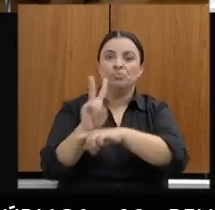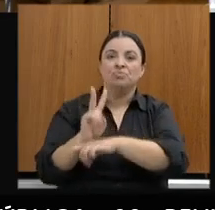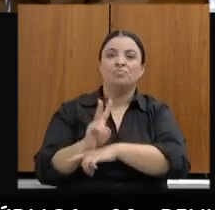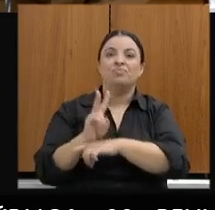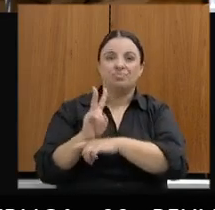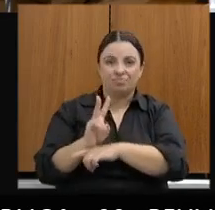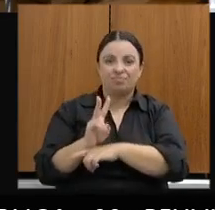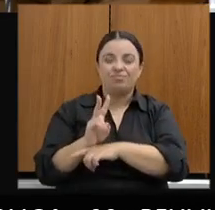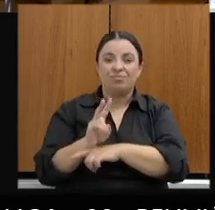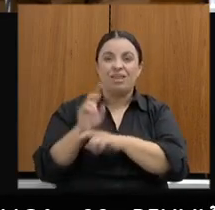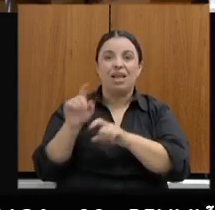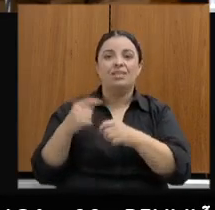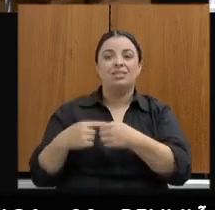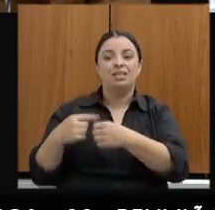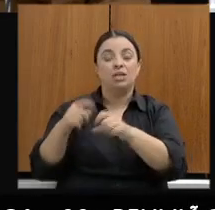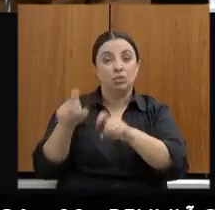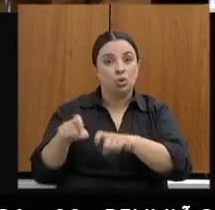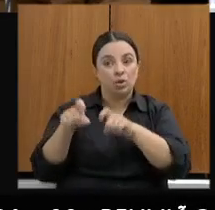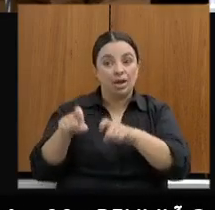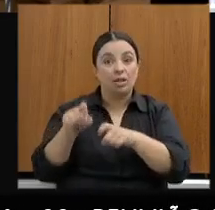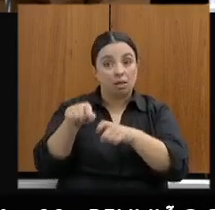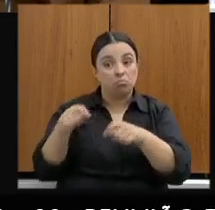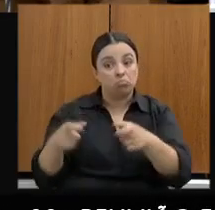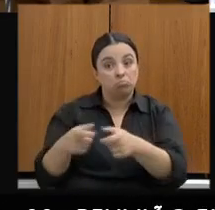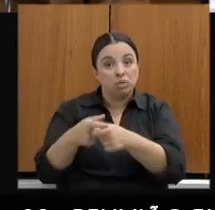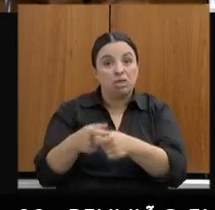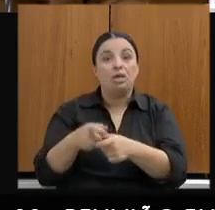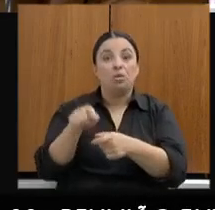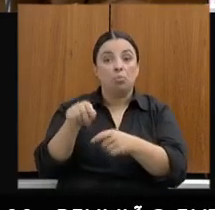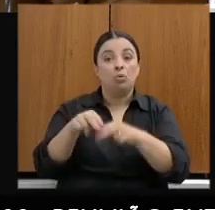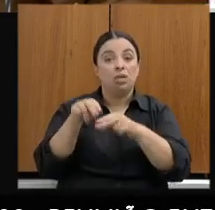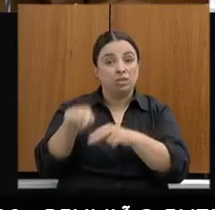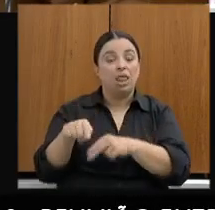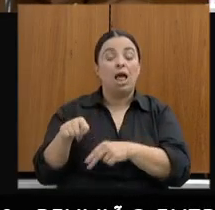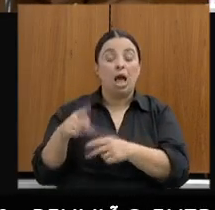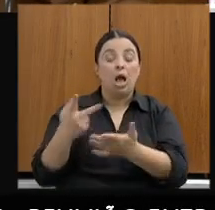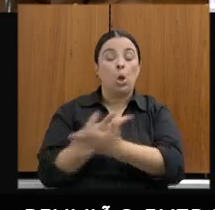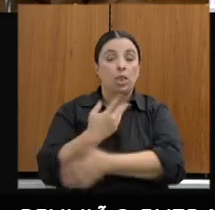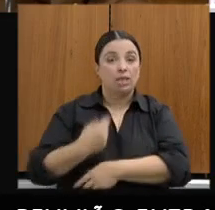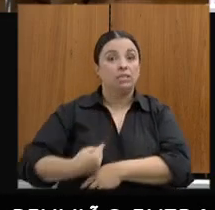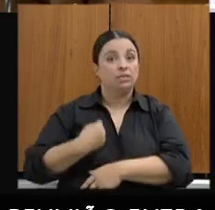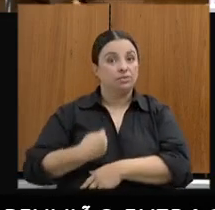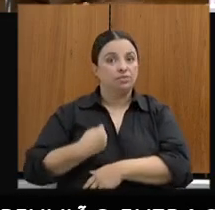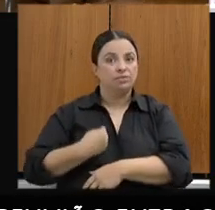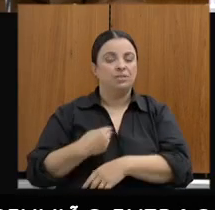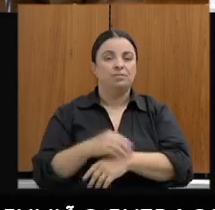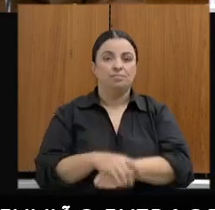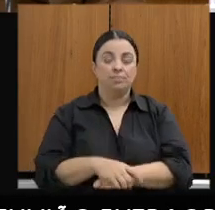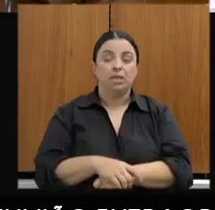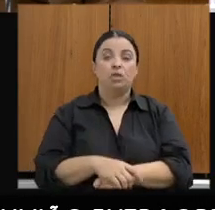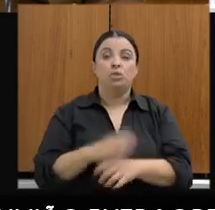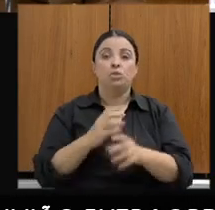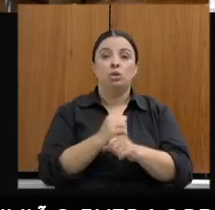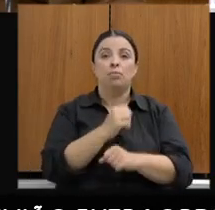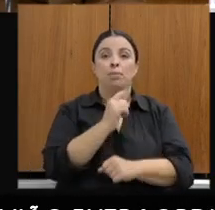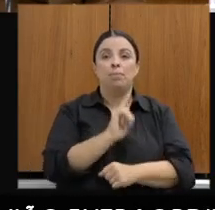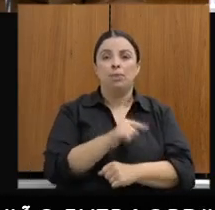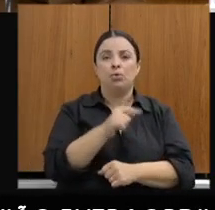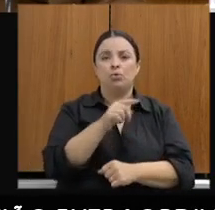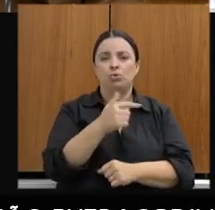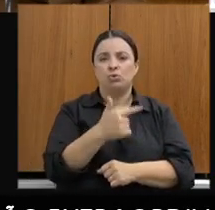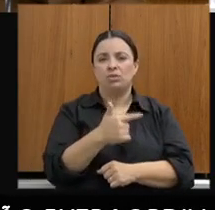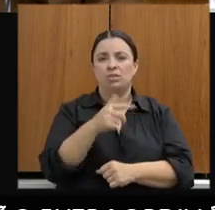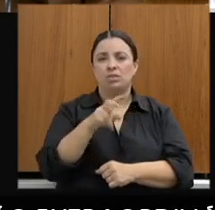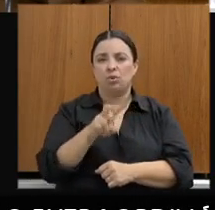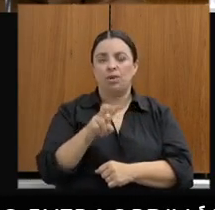também nos municípios pequenos porque é lá que a vida Acontece é mais 7.254 viaturas né